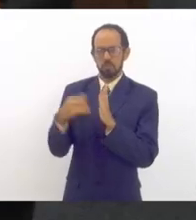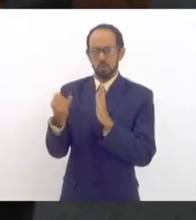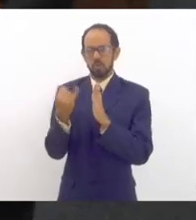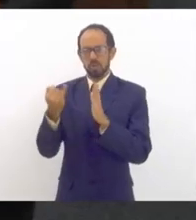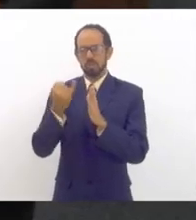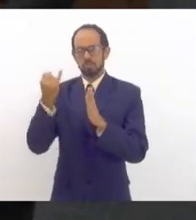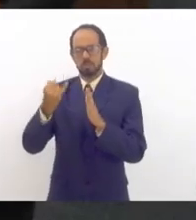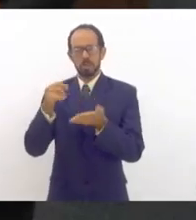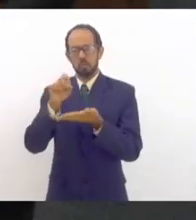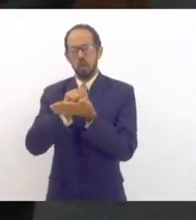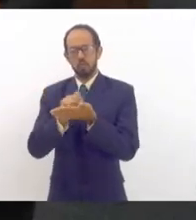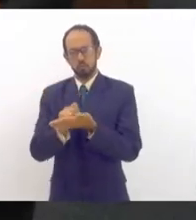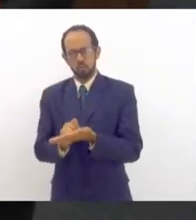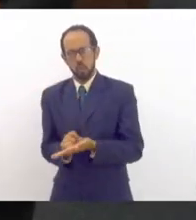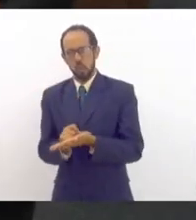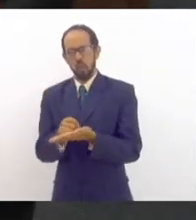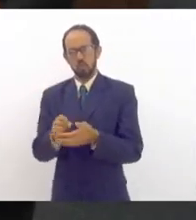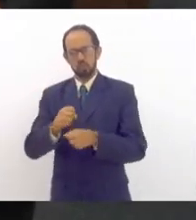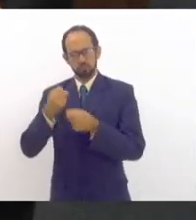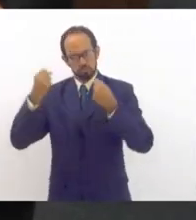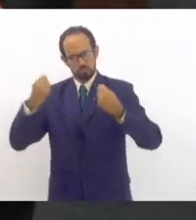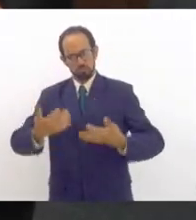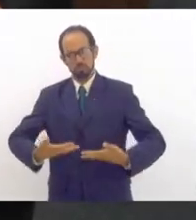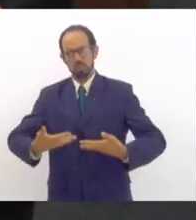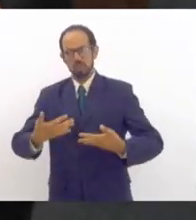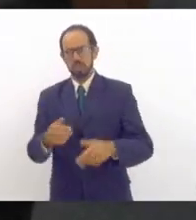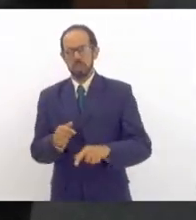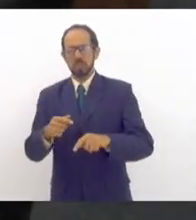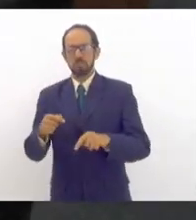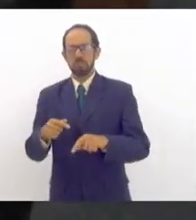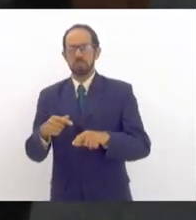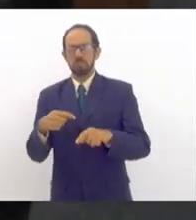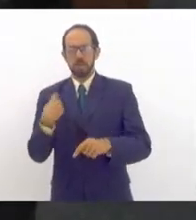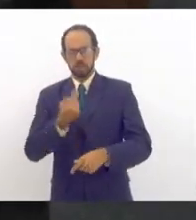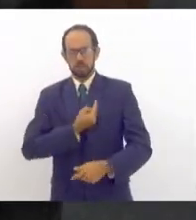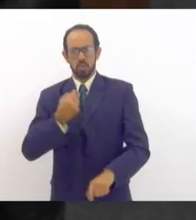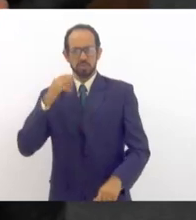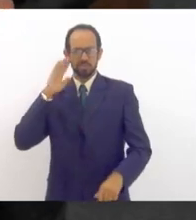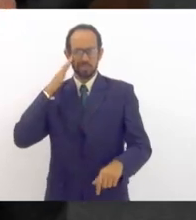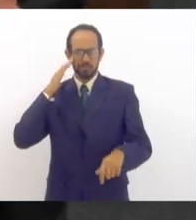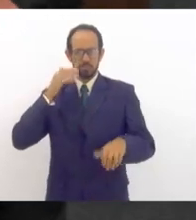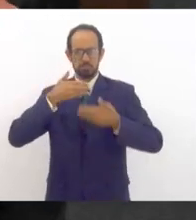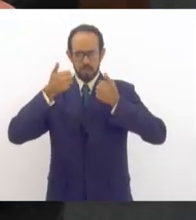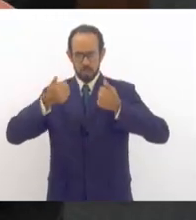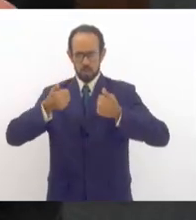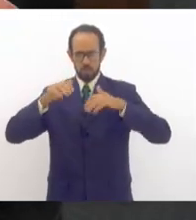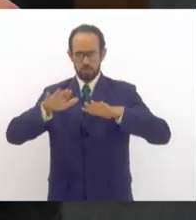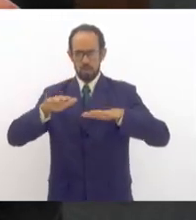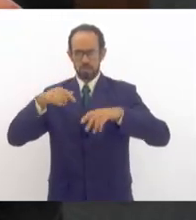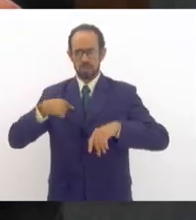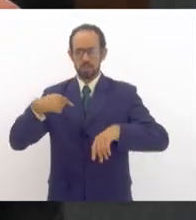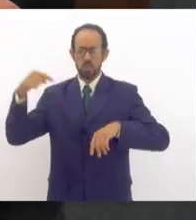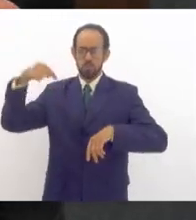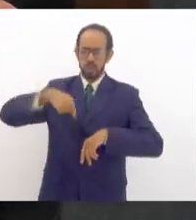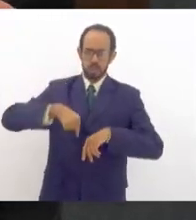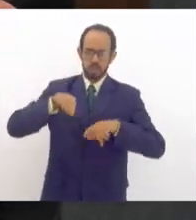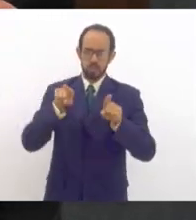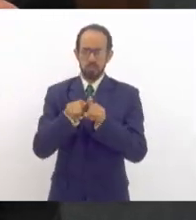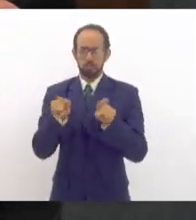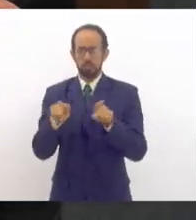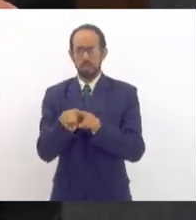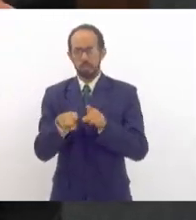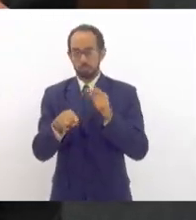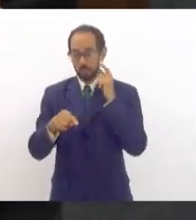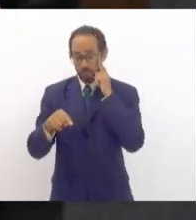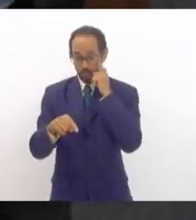qual é o objetivo dele é para gente entender melhor mas eu também venho ao microfone para